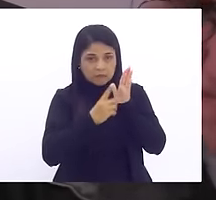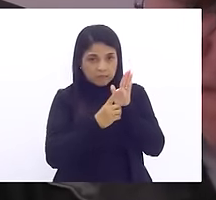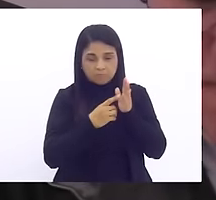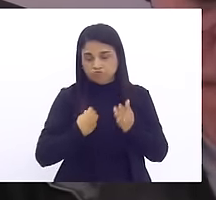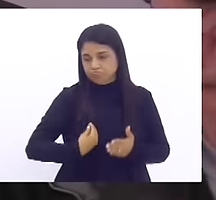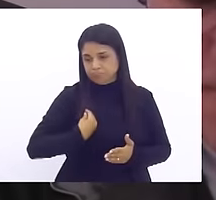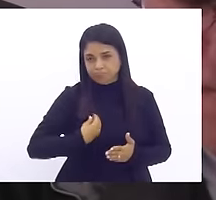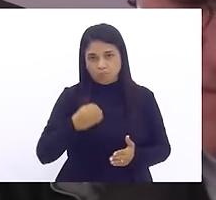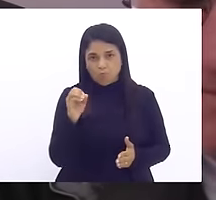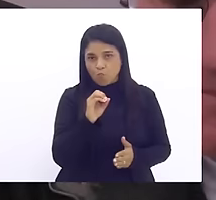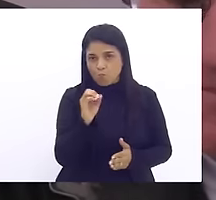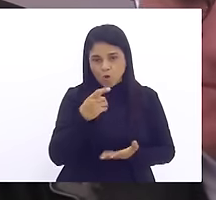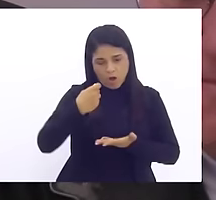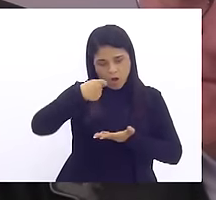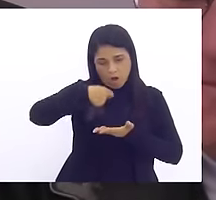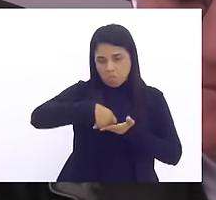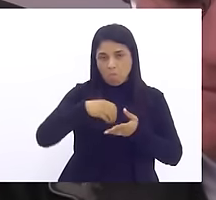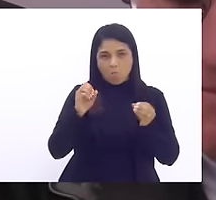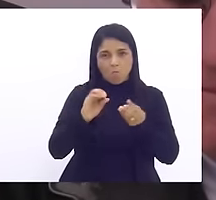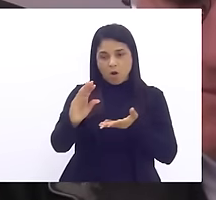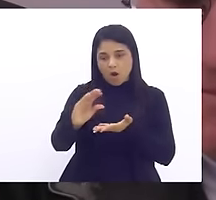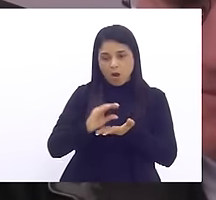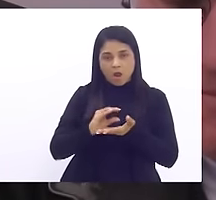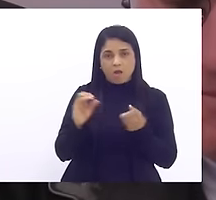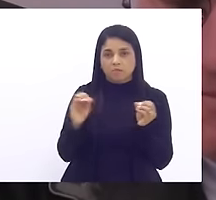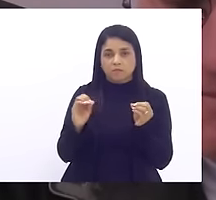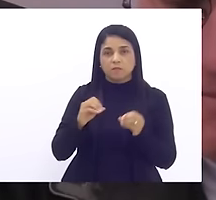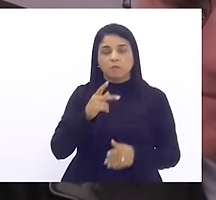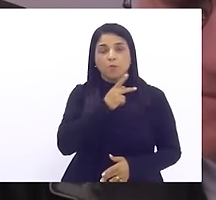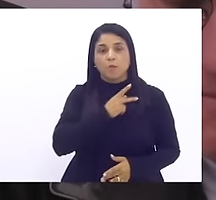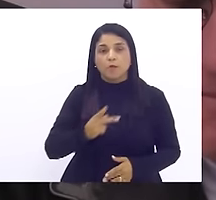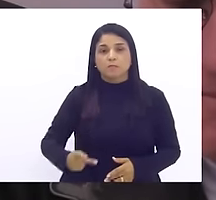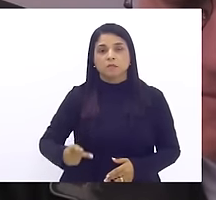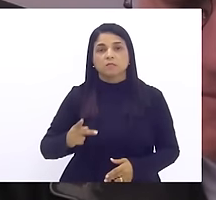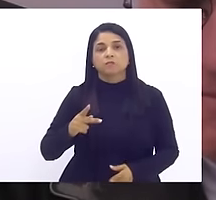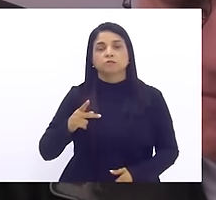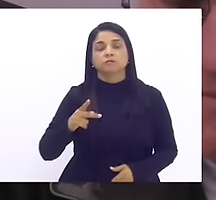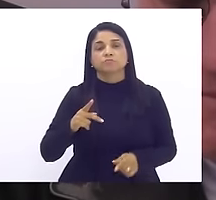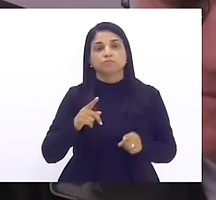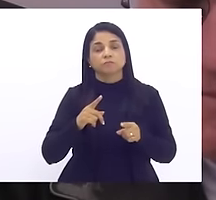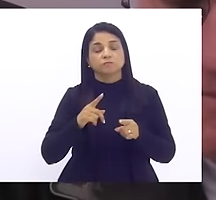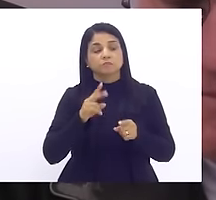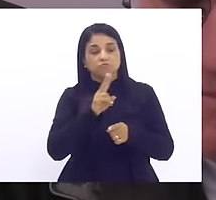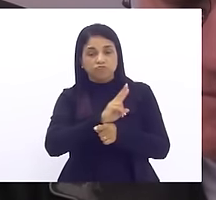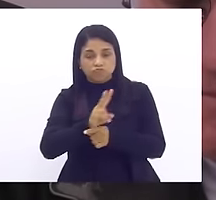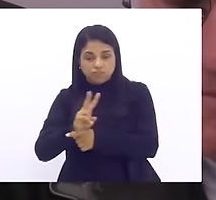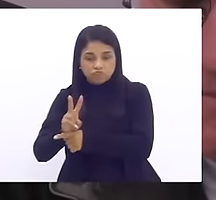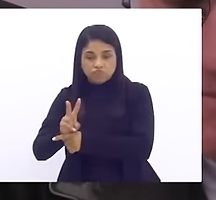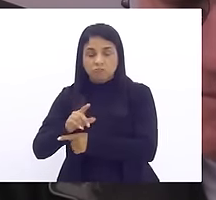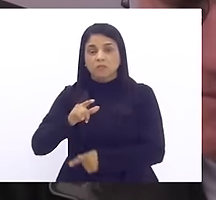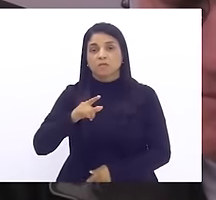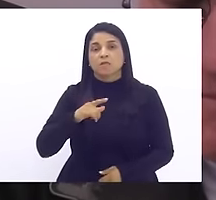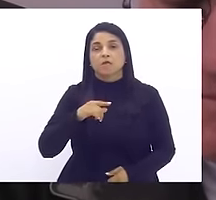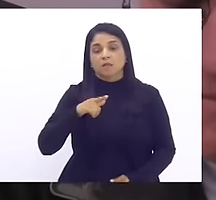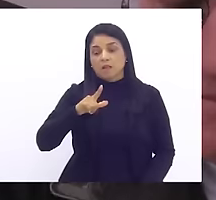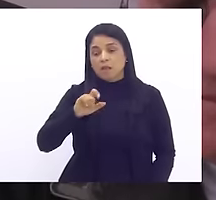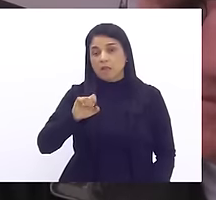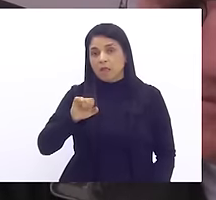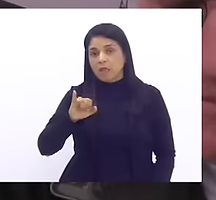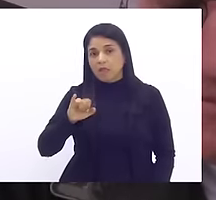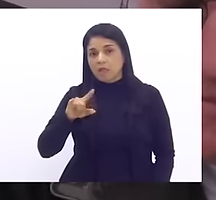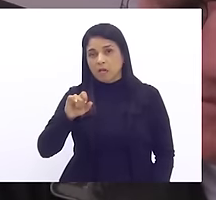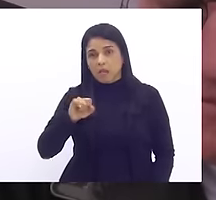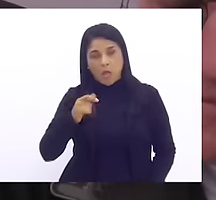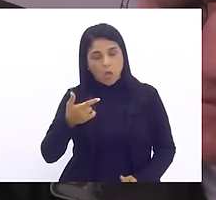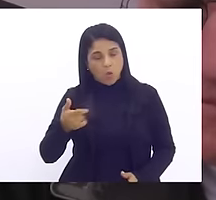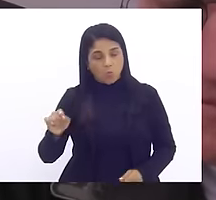um centavo eu falo assim na parada do presidente Marcos a mim reboque guarda cautela leilão o Detran hoje por